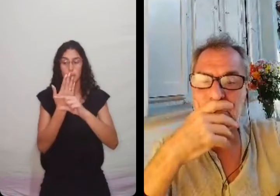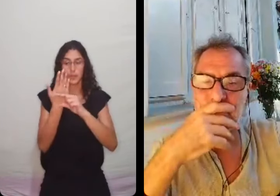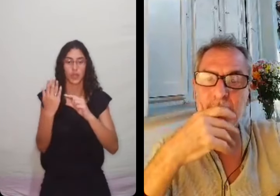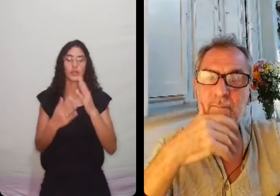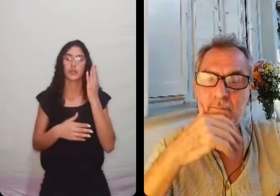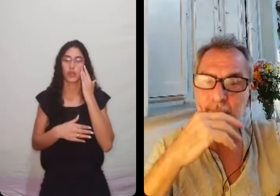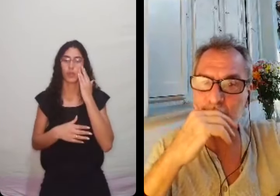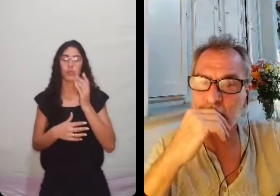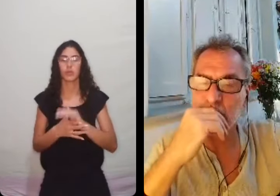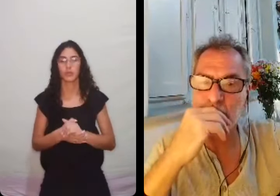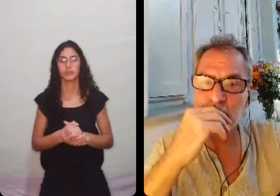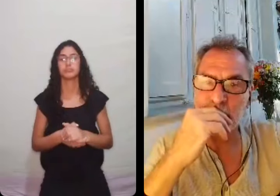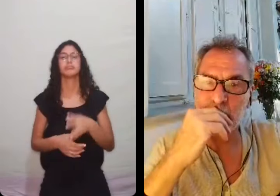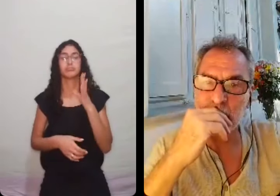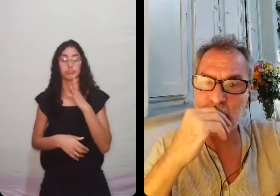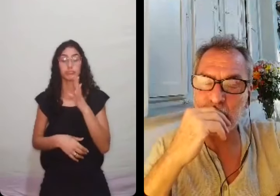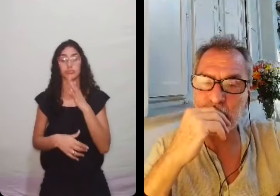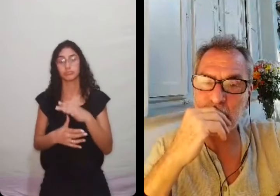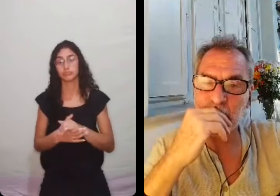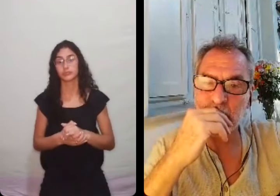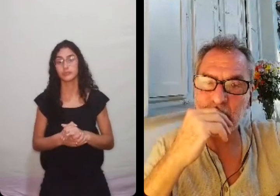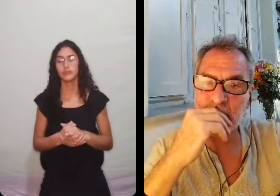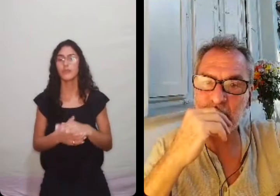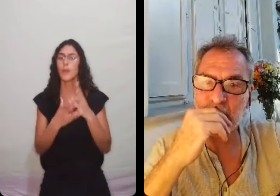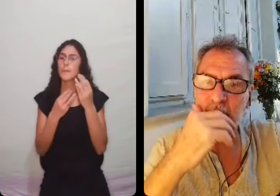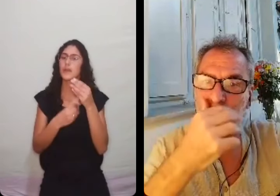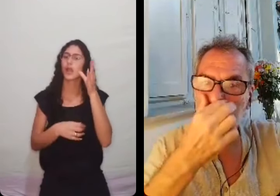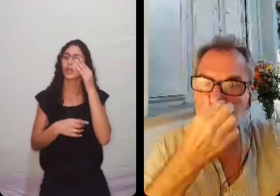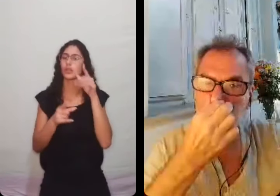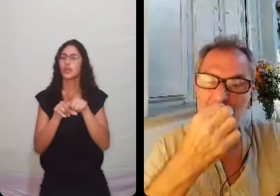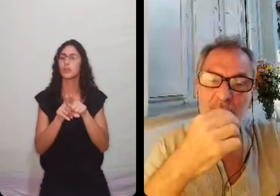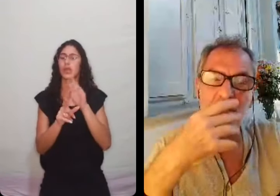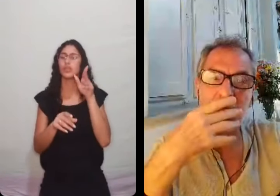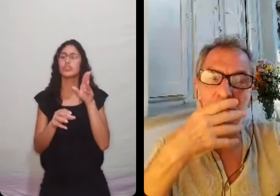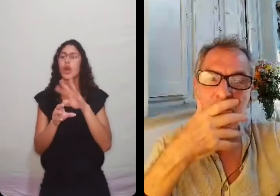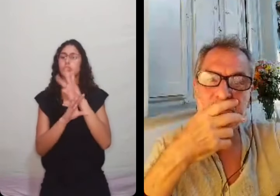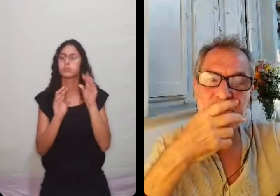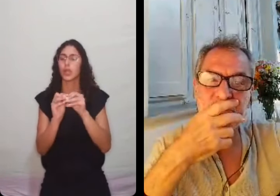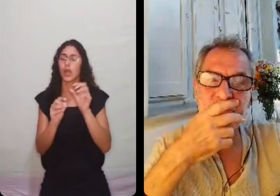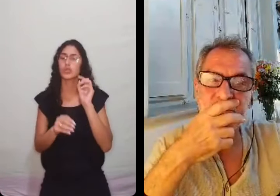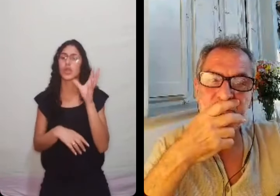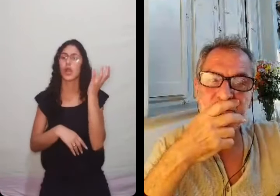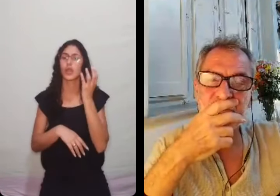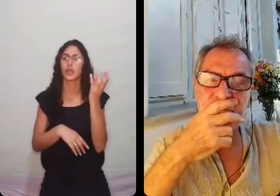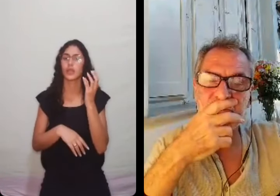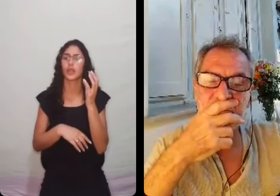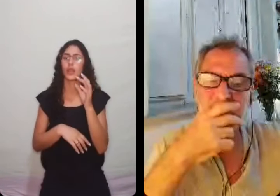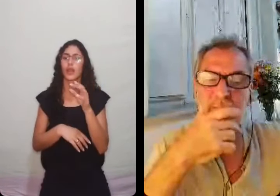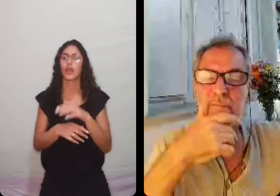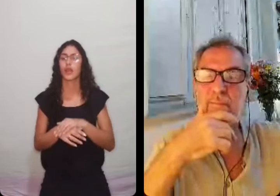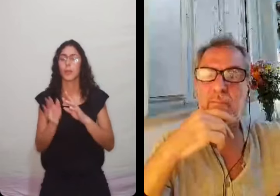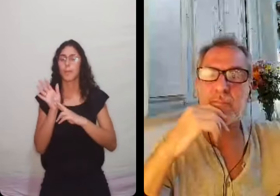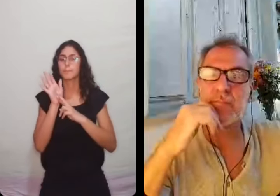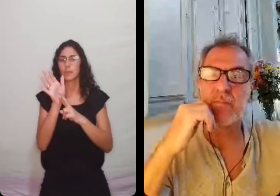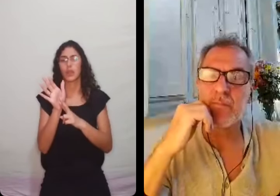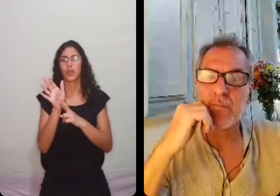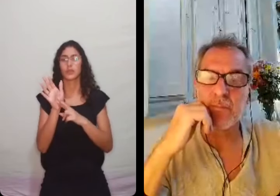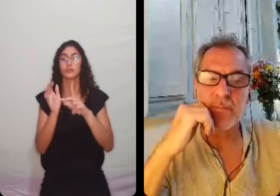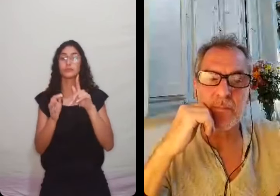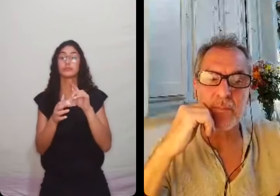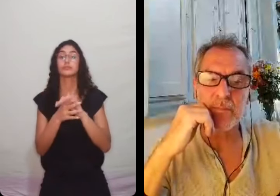Muito bacana. Muito interessante. Eu já vou pegar esse gancho. Eu só queria fazer um apontamento aqui. Giovanna,